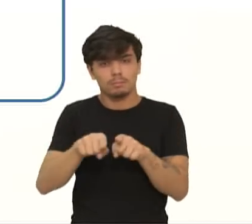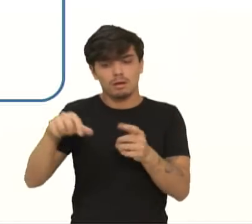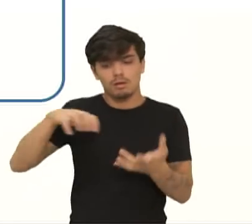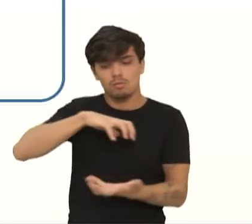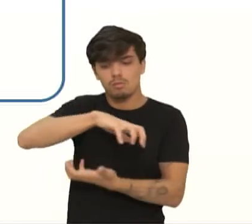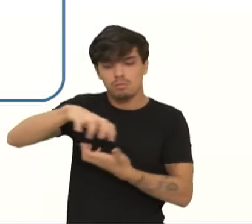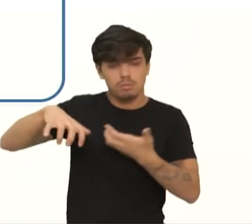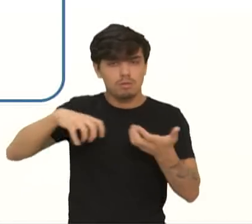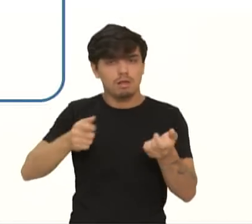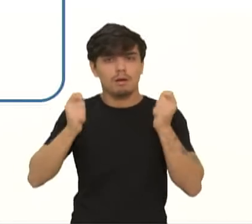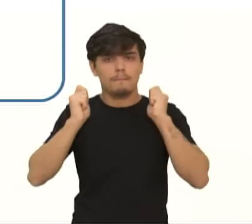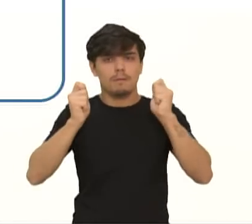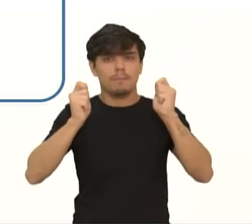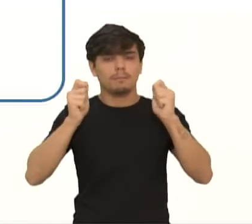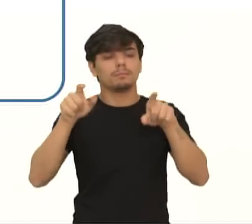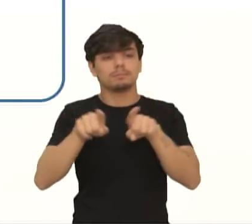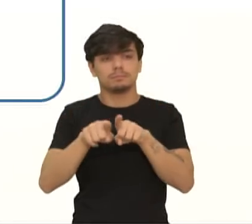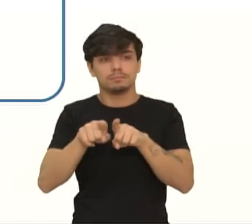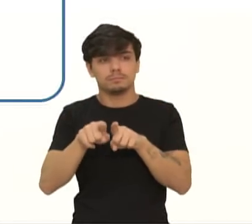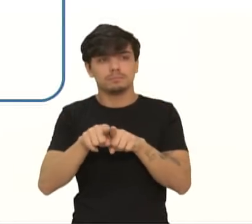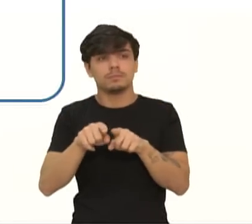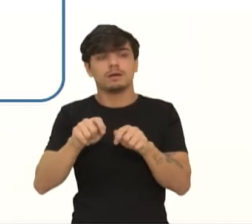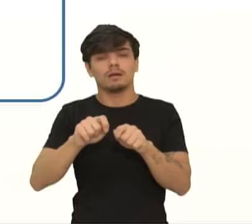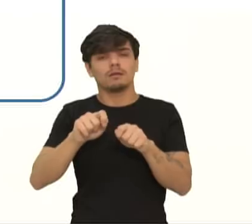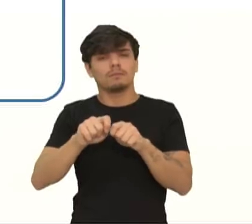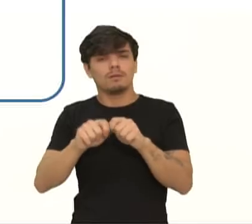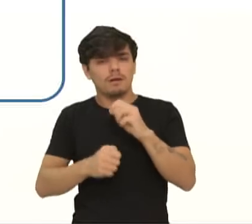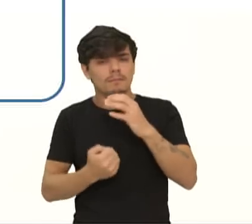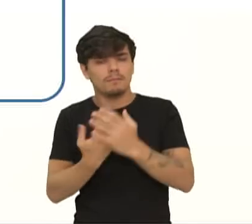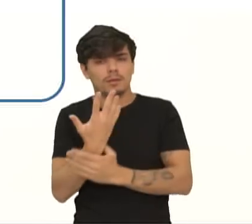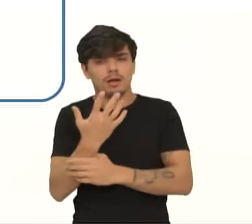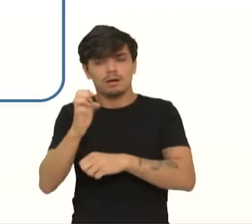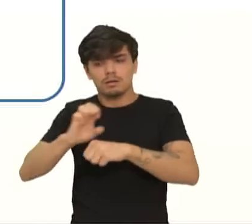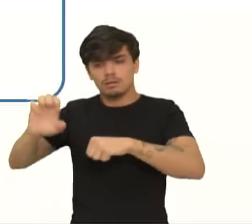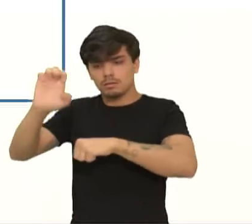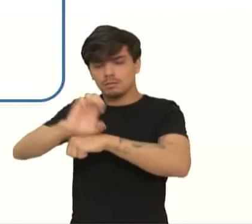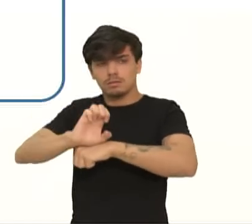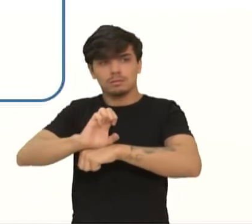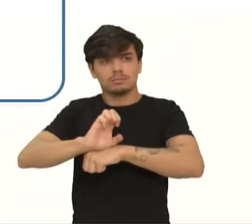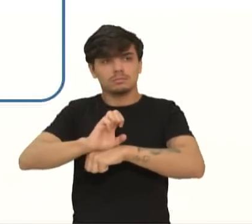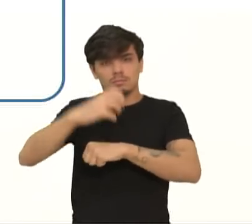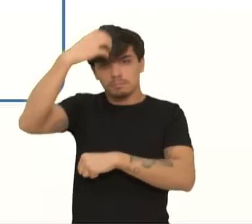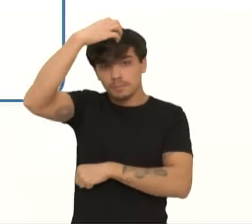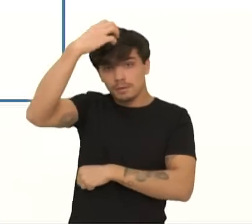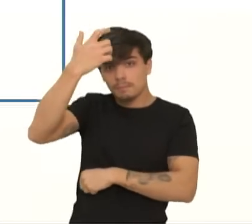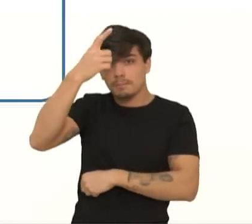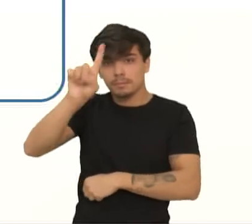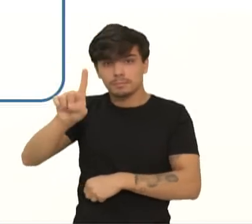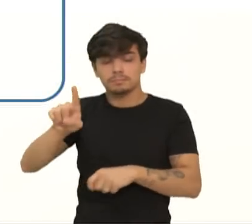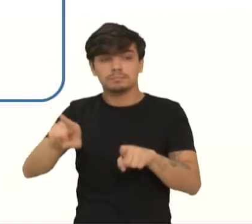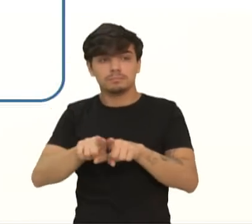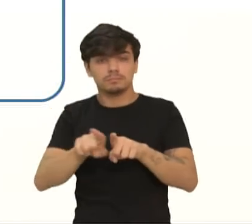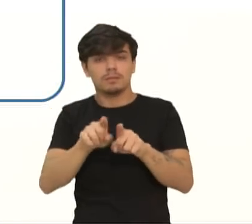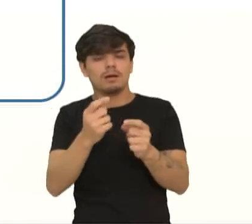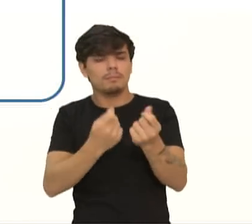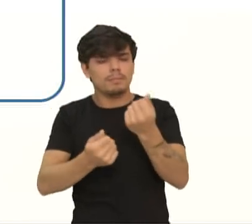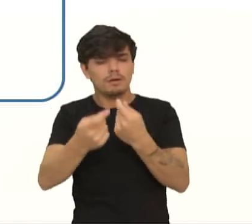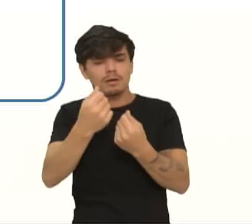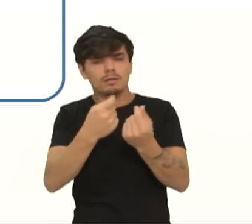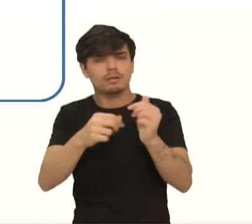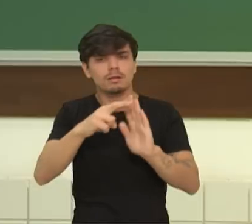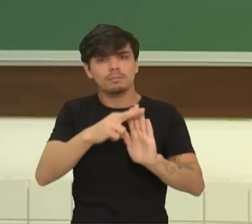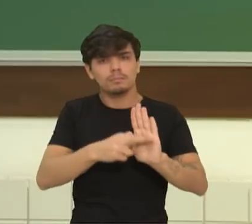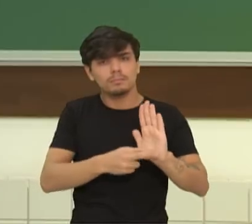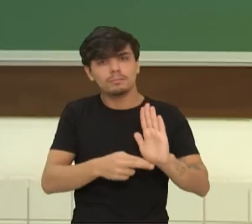protestante, formação dos estados absolutistas e mercantilismo e seus princípios. Tá, professora, mas por que você